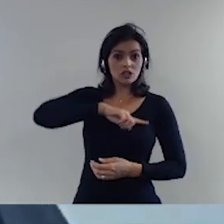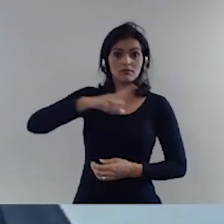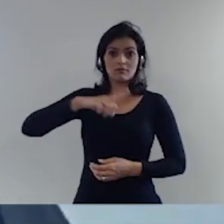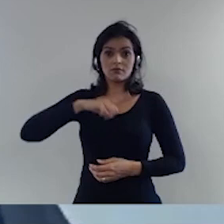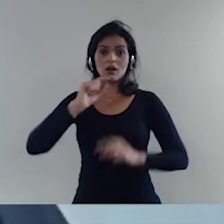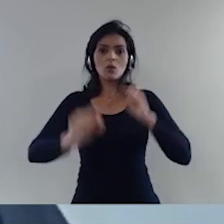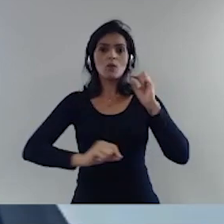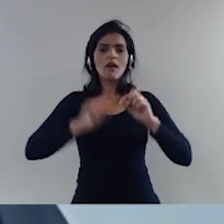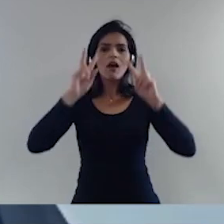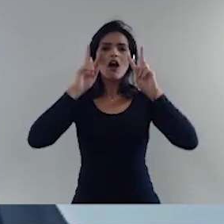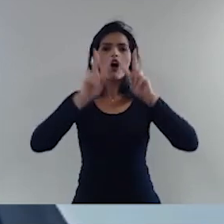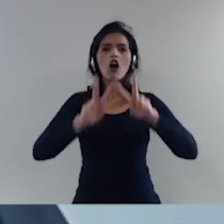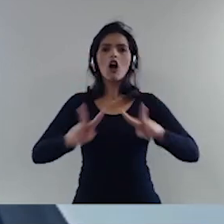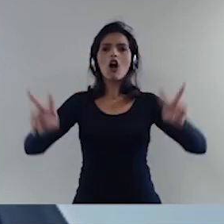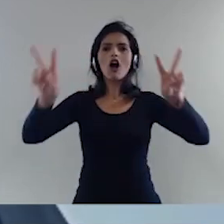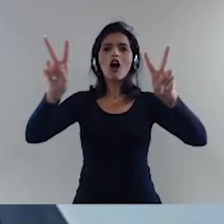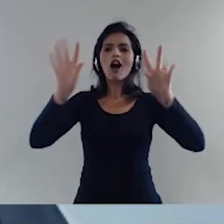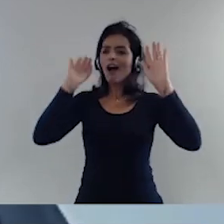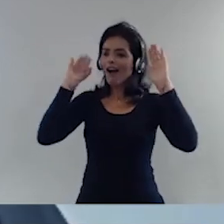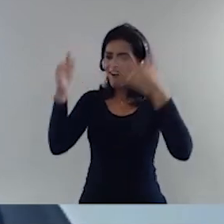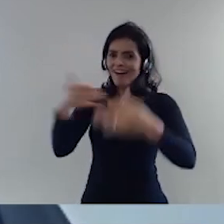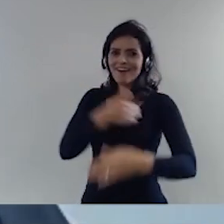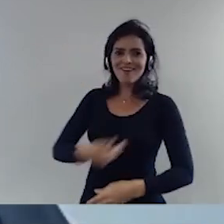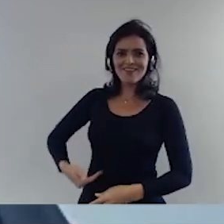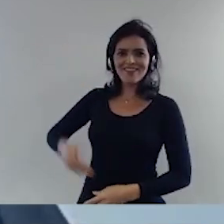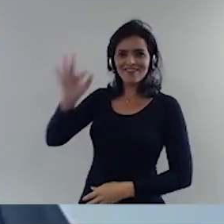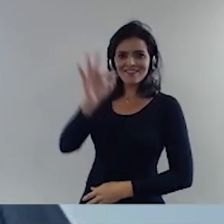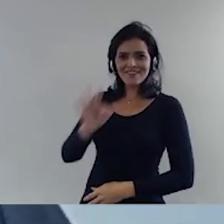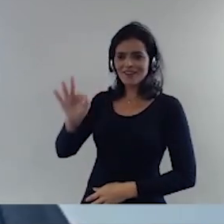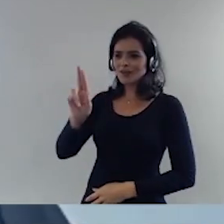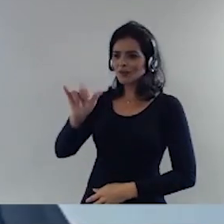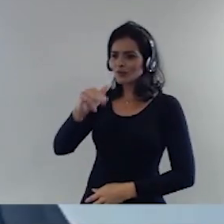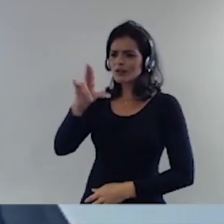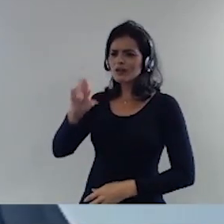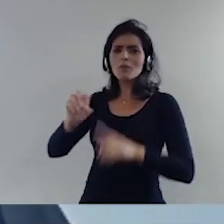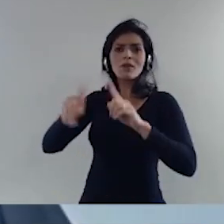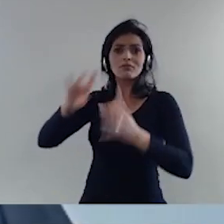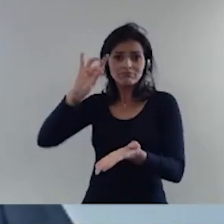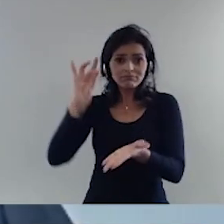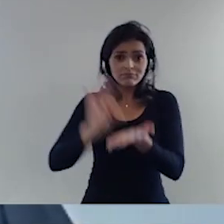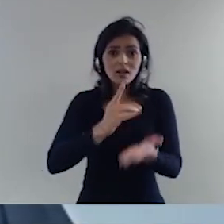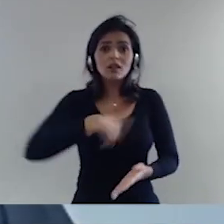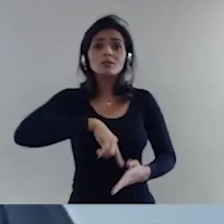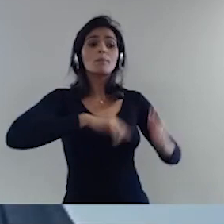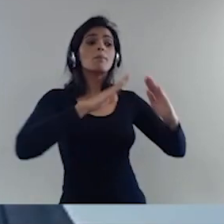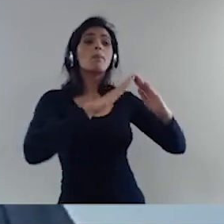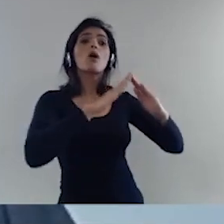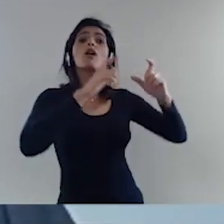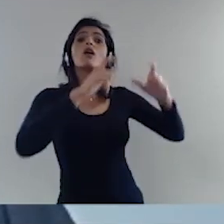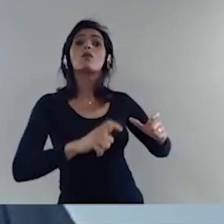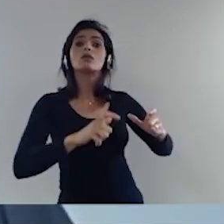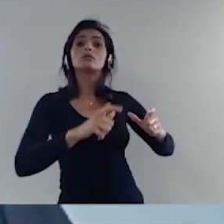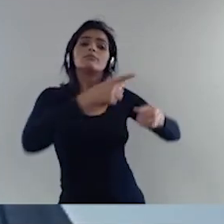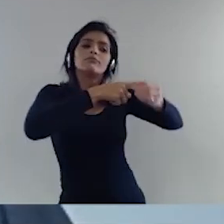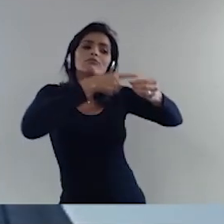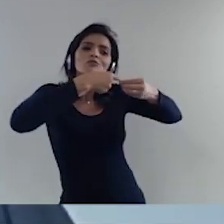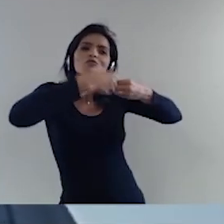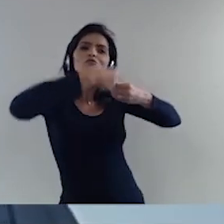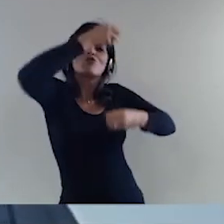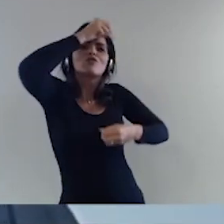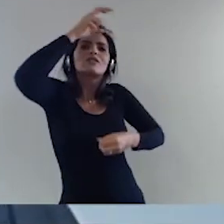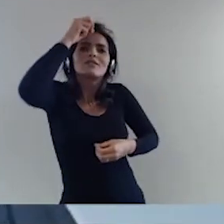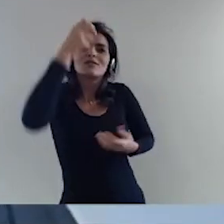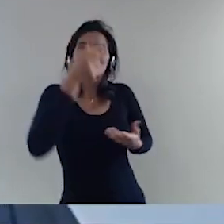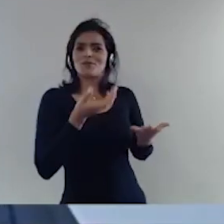olhar sempre voltado para a União, na prática nós moramos no município. É o município que regula a nossa